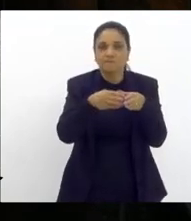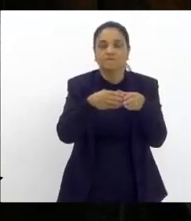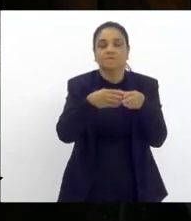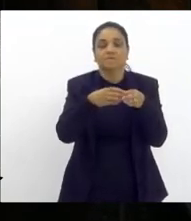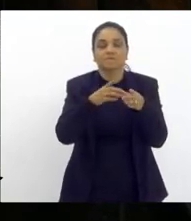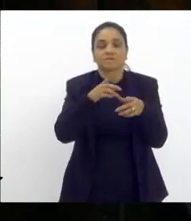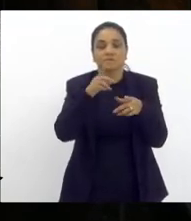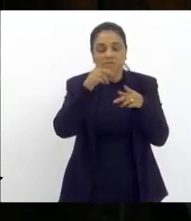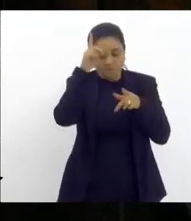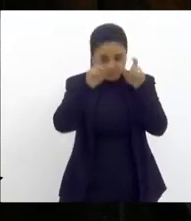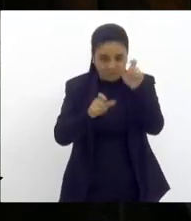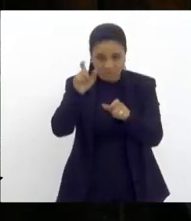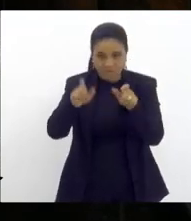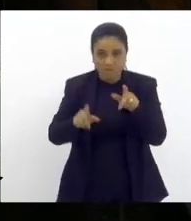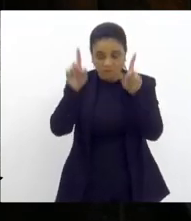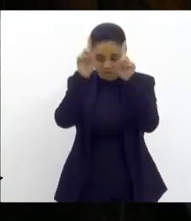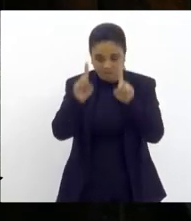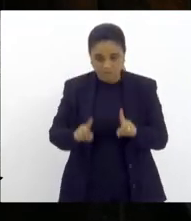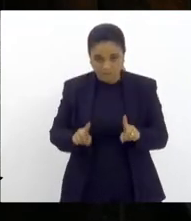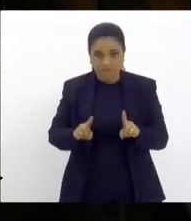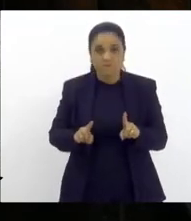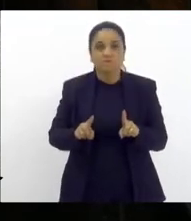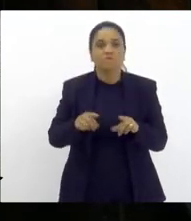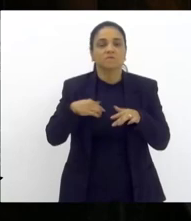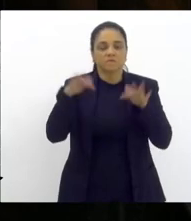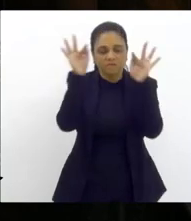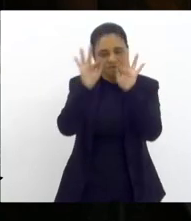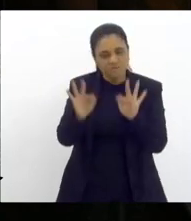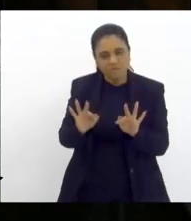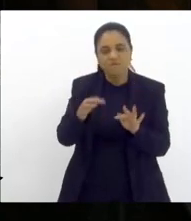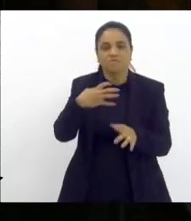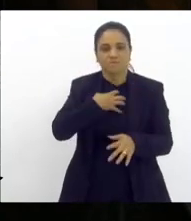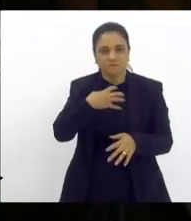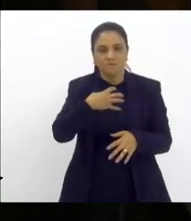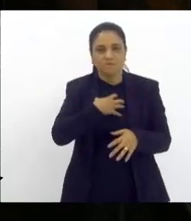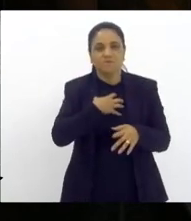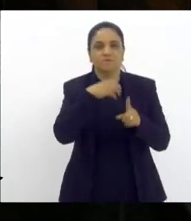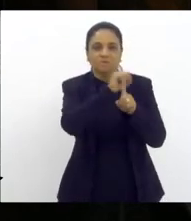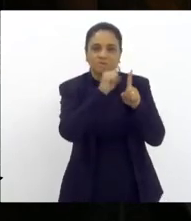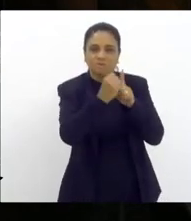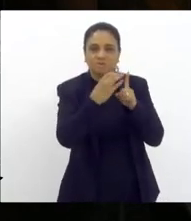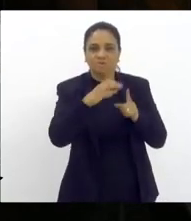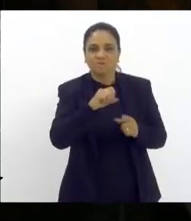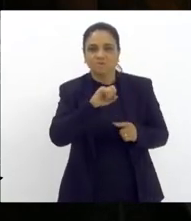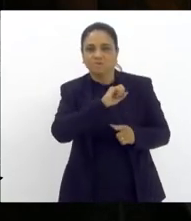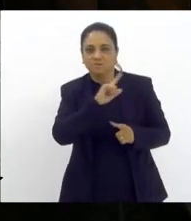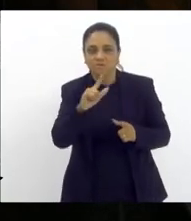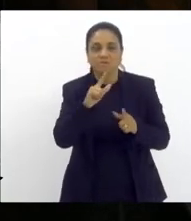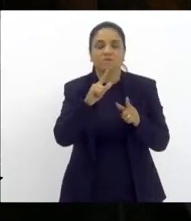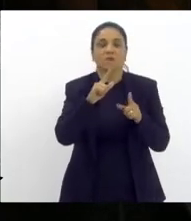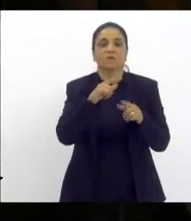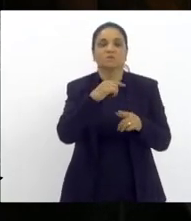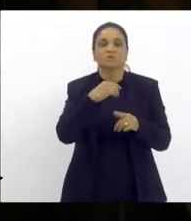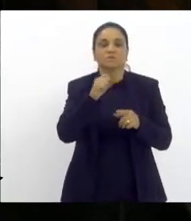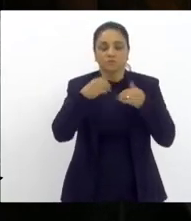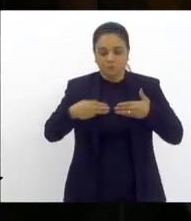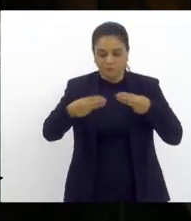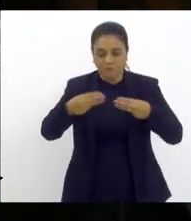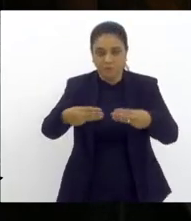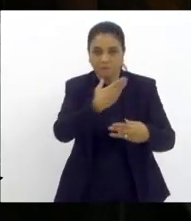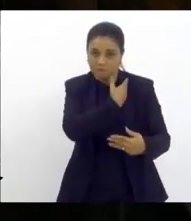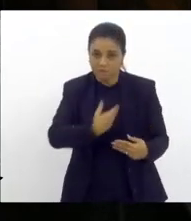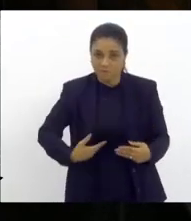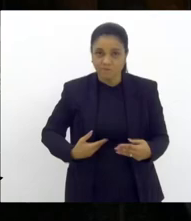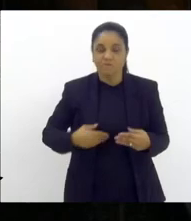o presídio e foi de fato um sucesso eu fiquei muito feliz o envolvimento de toda a sociedade civil o mistério público o Executivo enfim